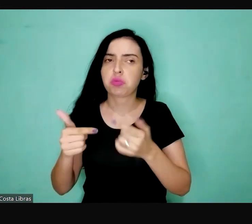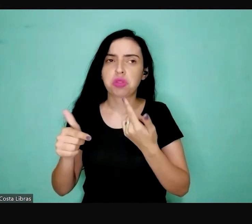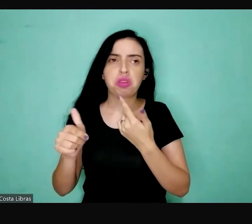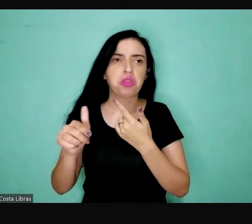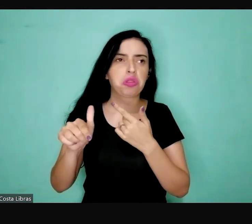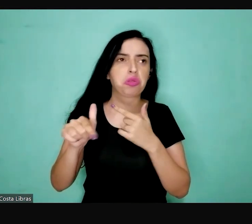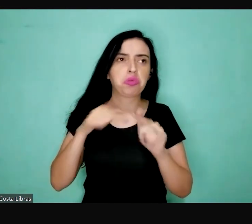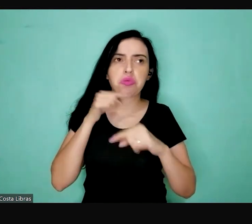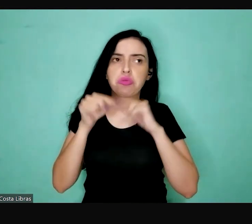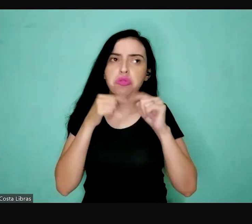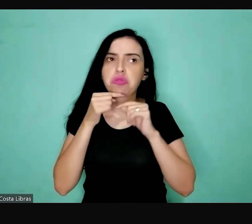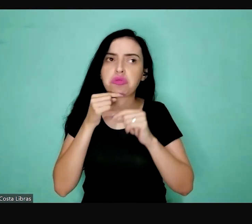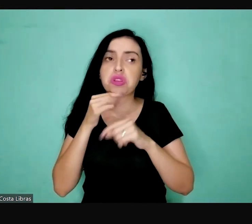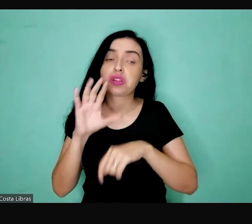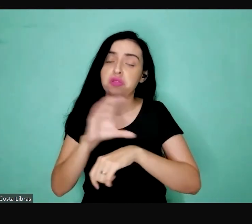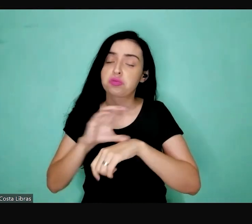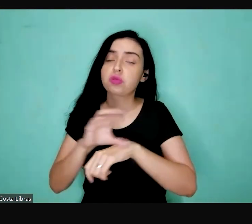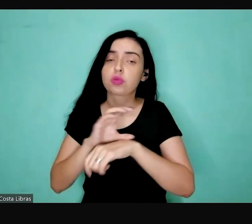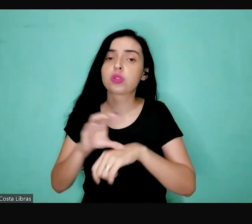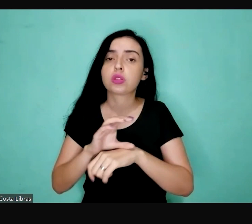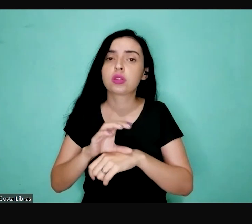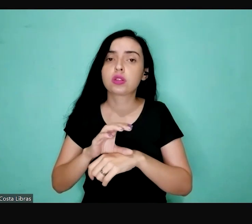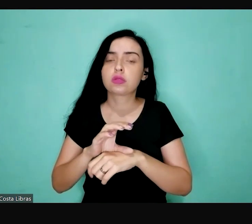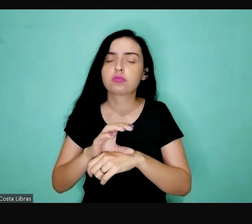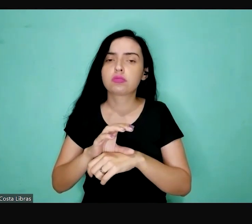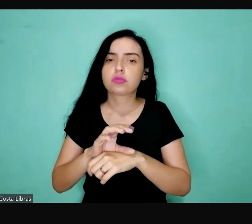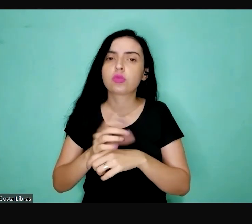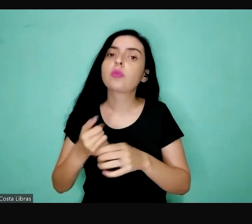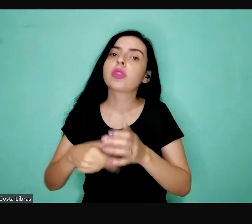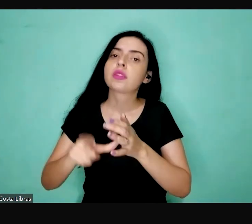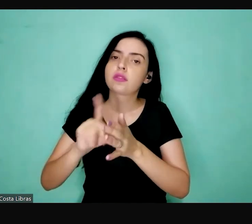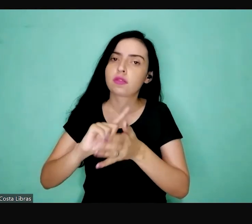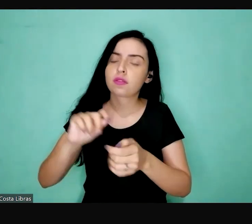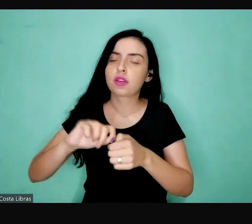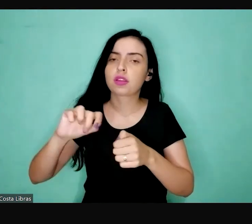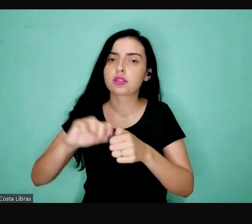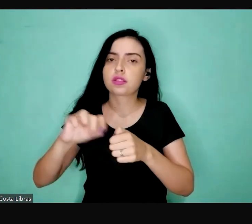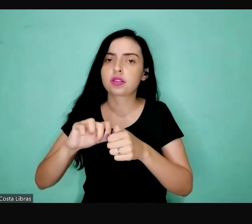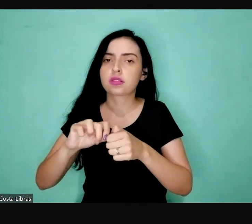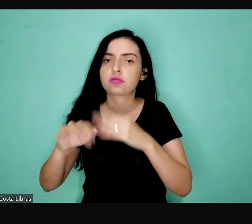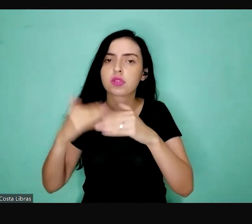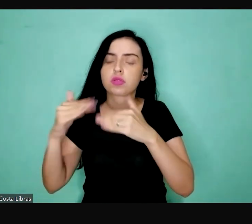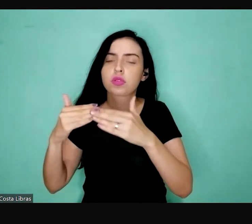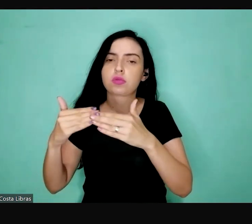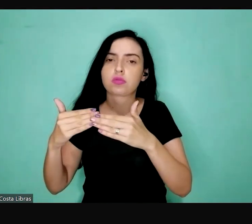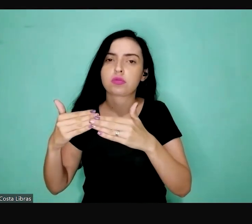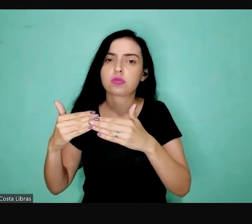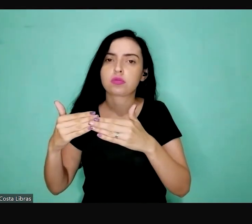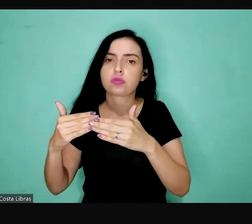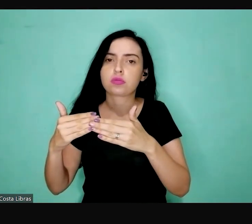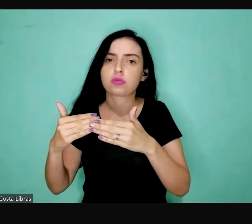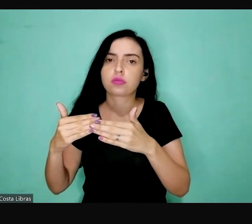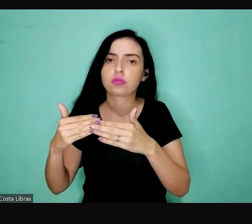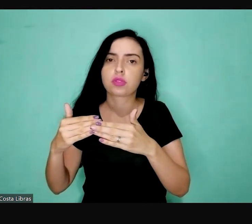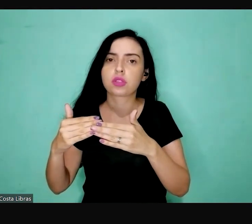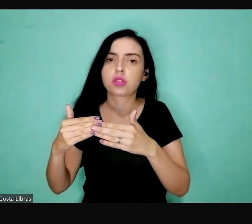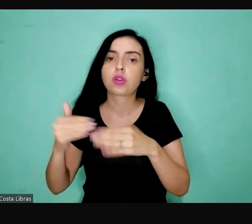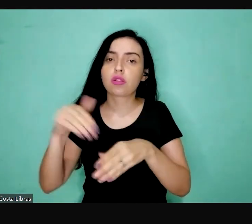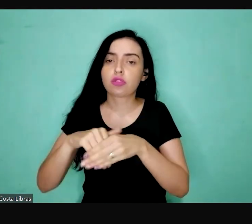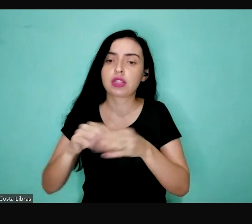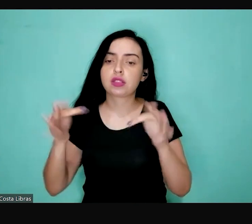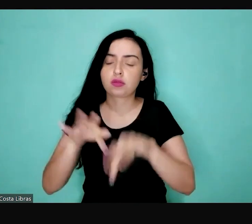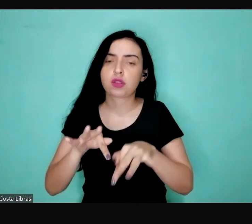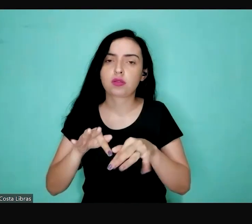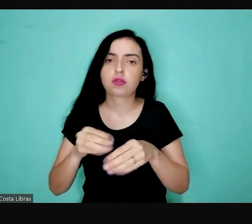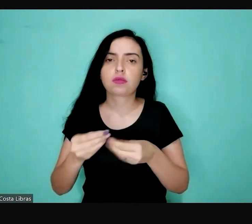constitucional, vai, no momento anterior à sentença, à decisão final, vai